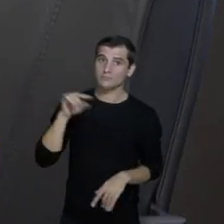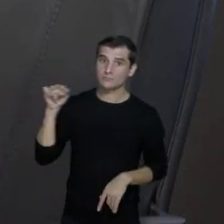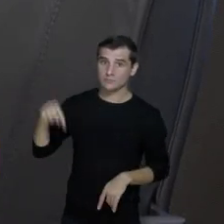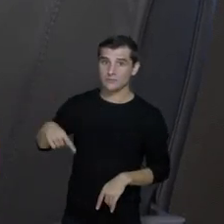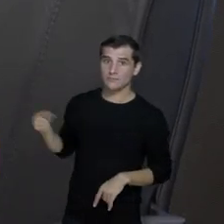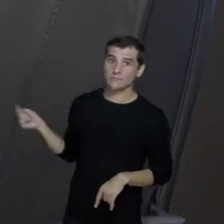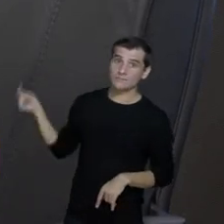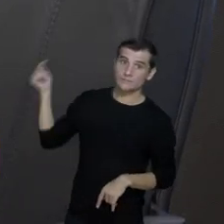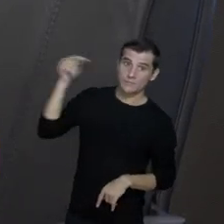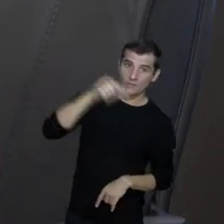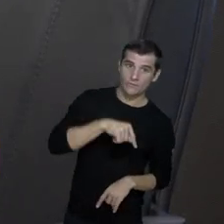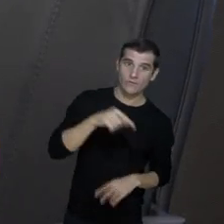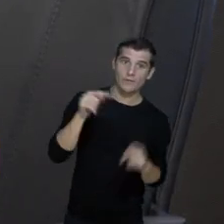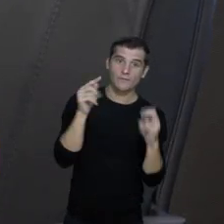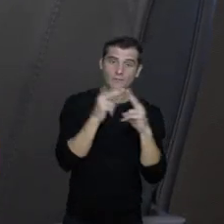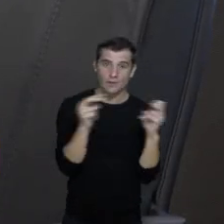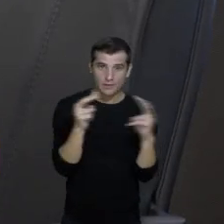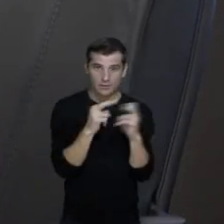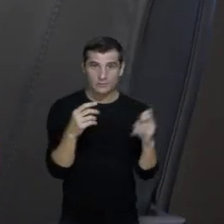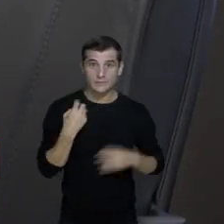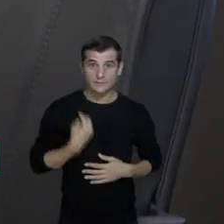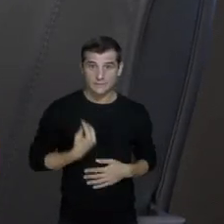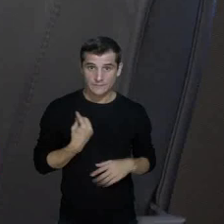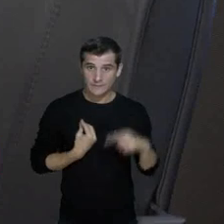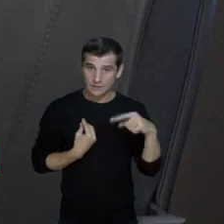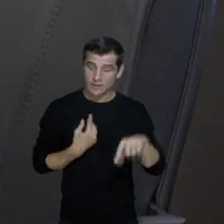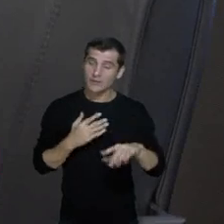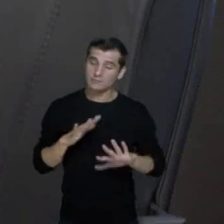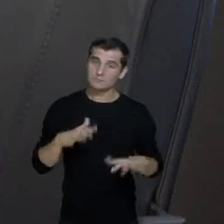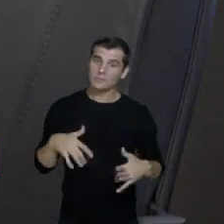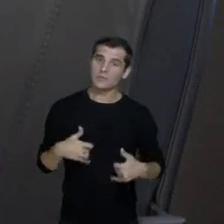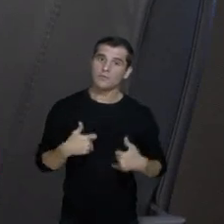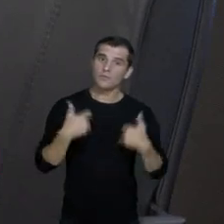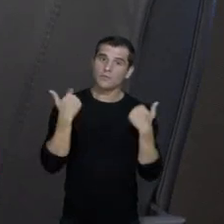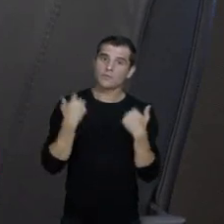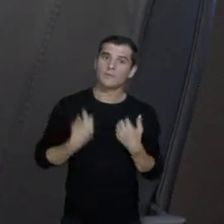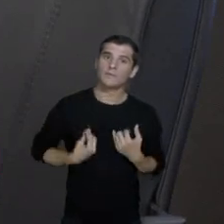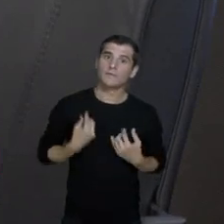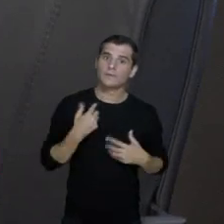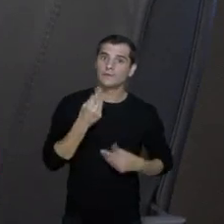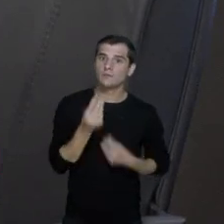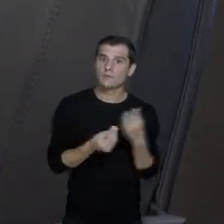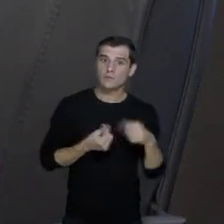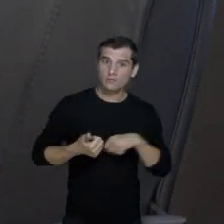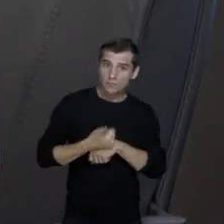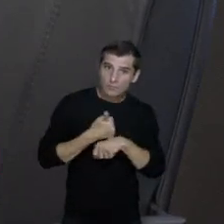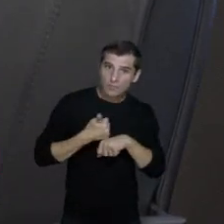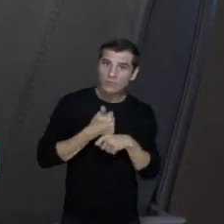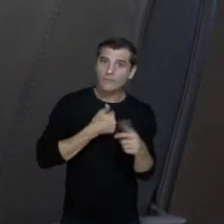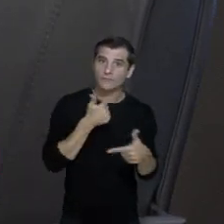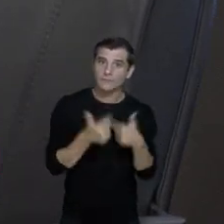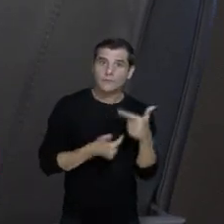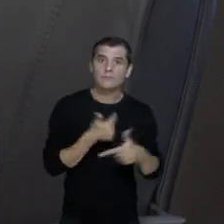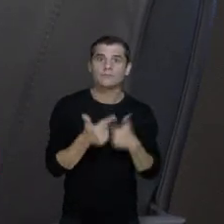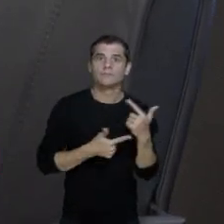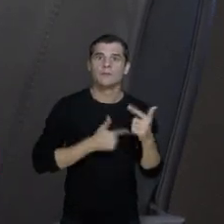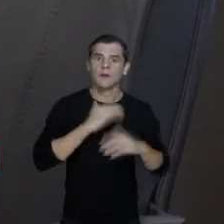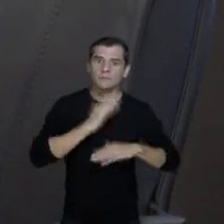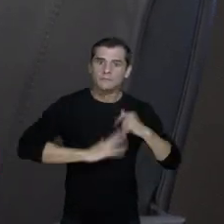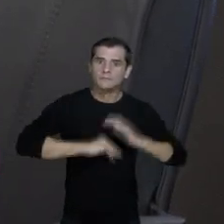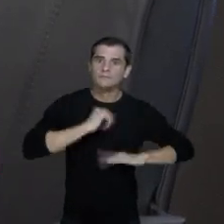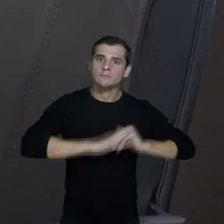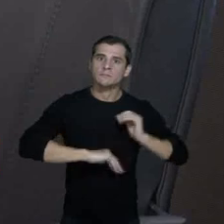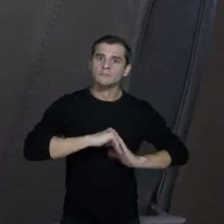cá e eu tenho muito orgulho de de de ter construído a minha carreira tanto profissional como